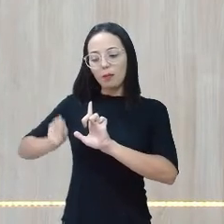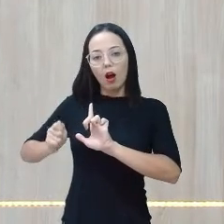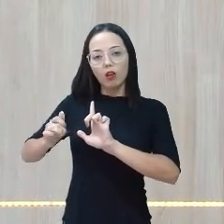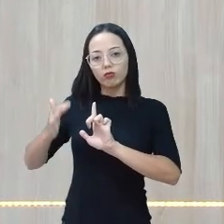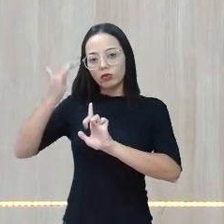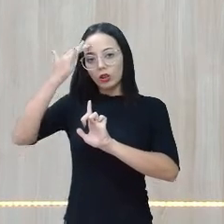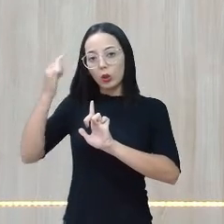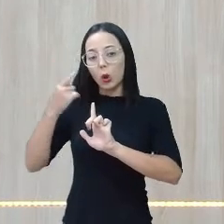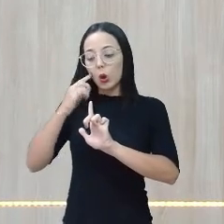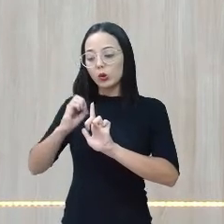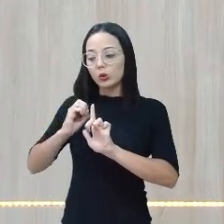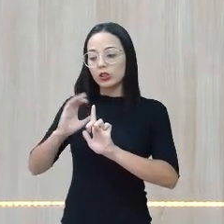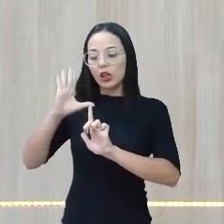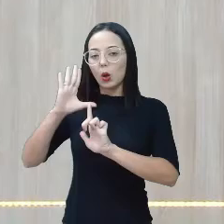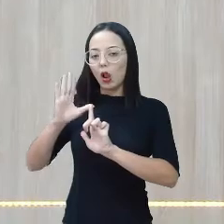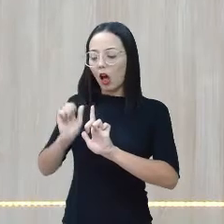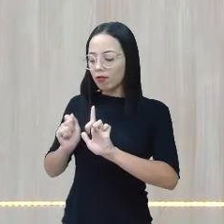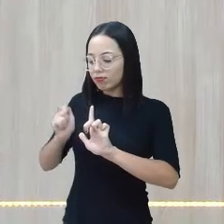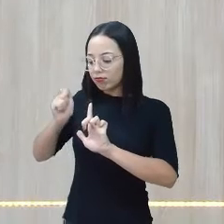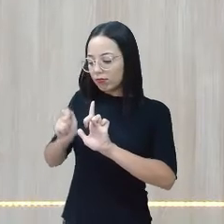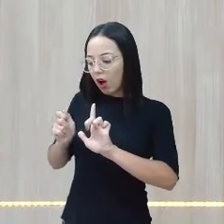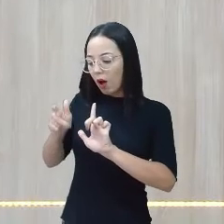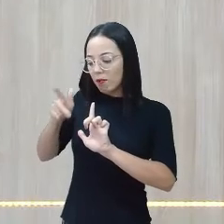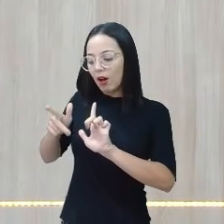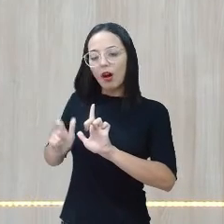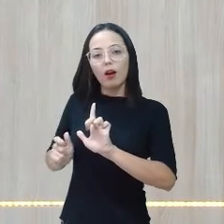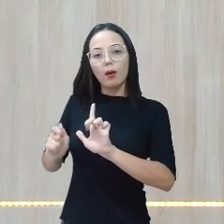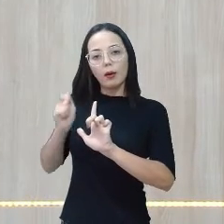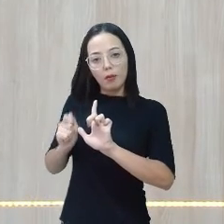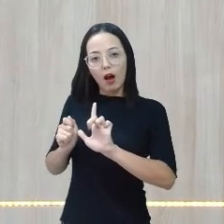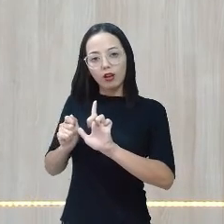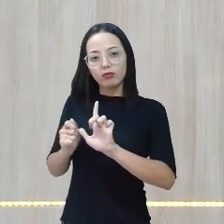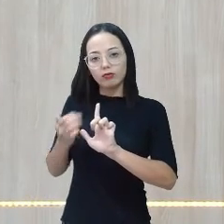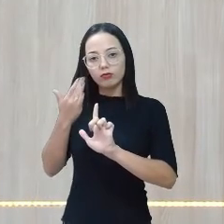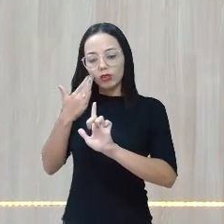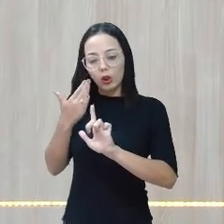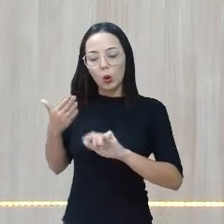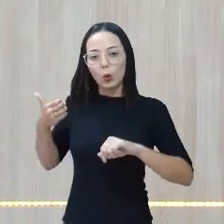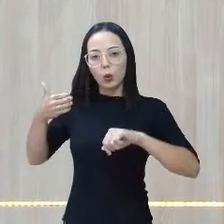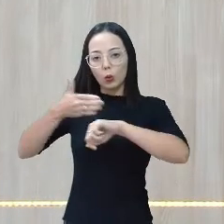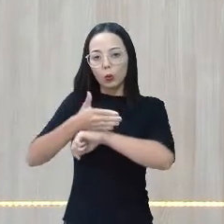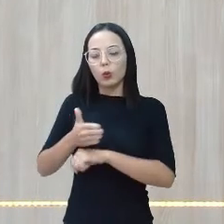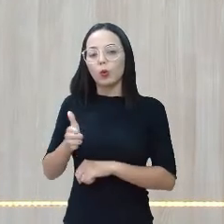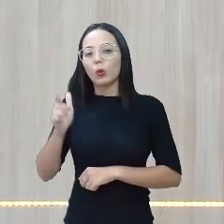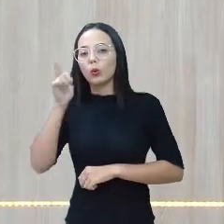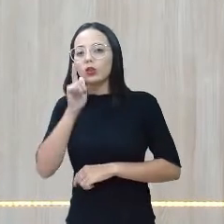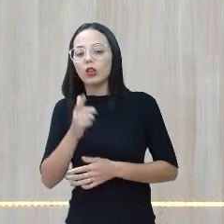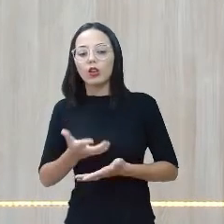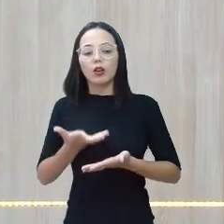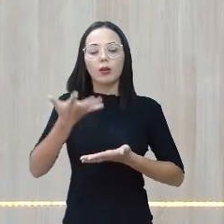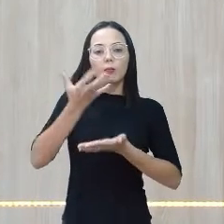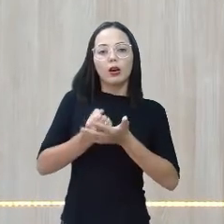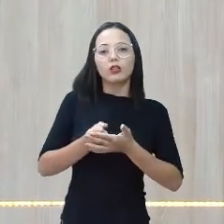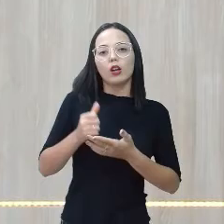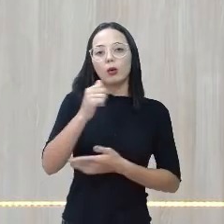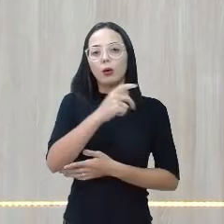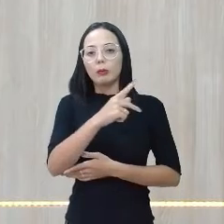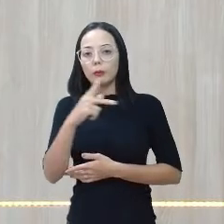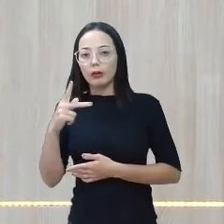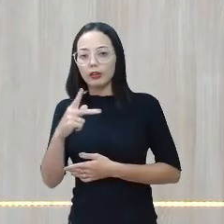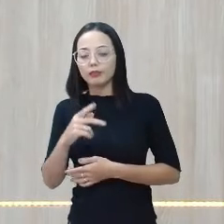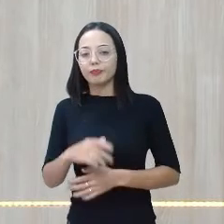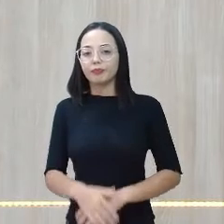Basta você apontar o celular para o QR Code, né, que está aparecendo no canto inferior aí da